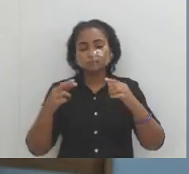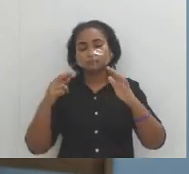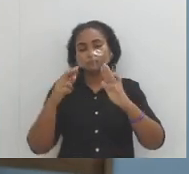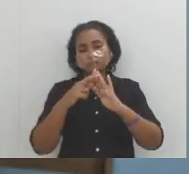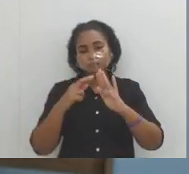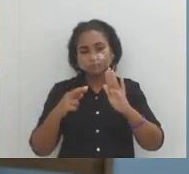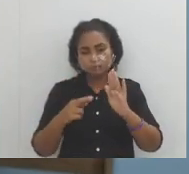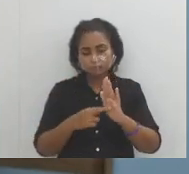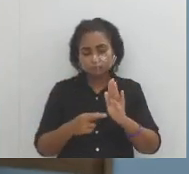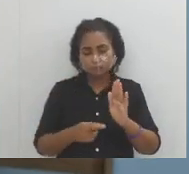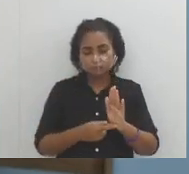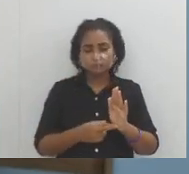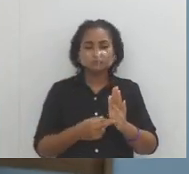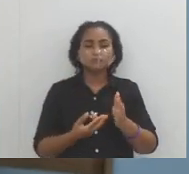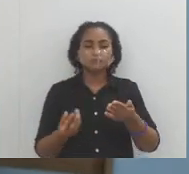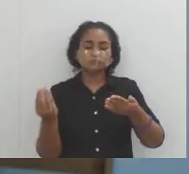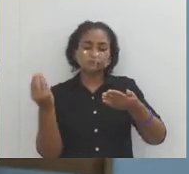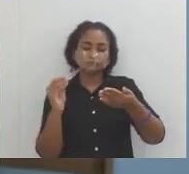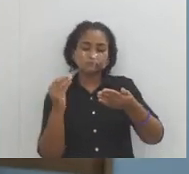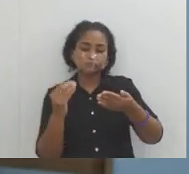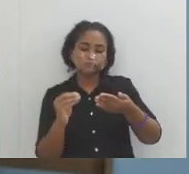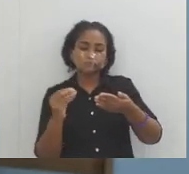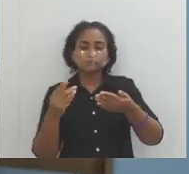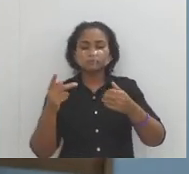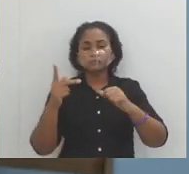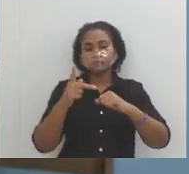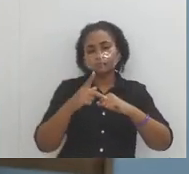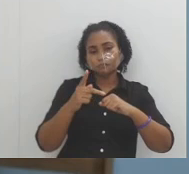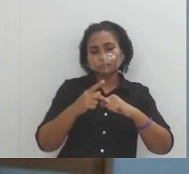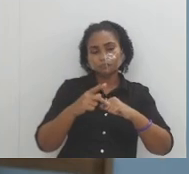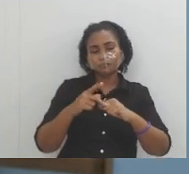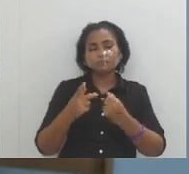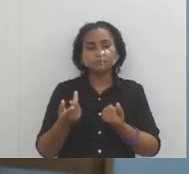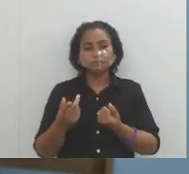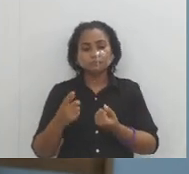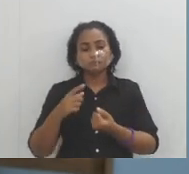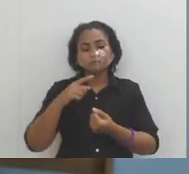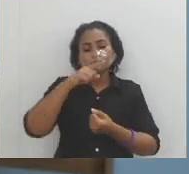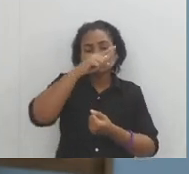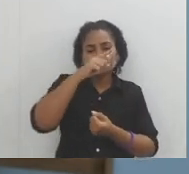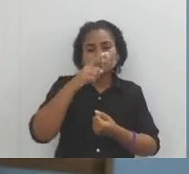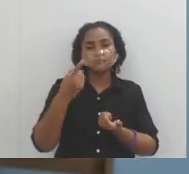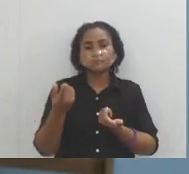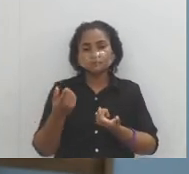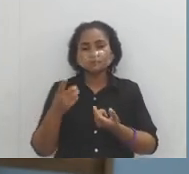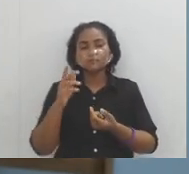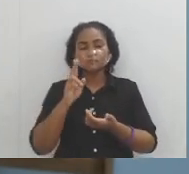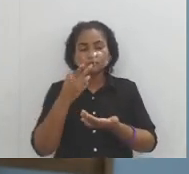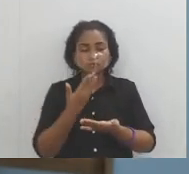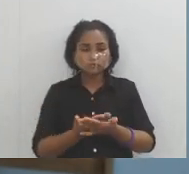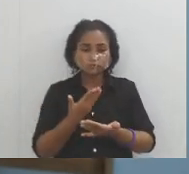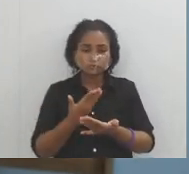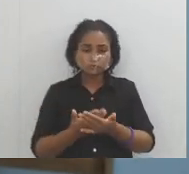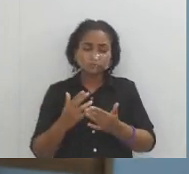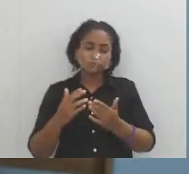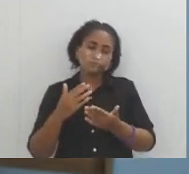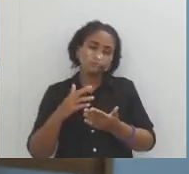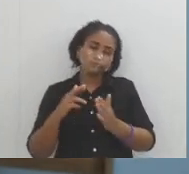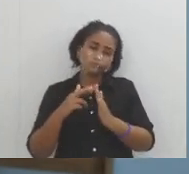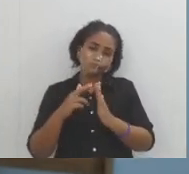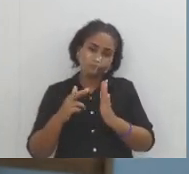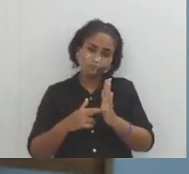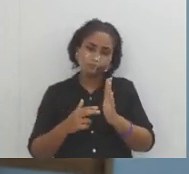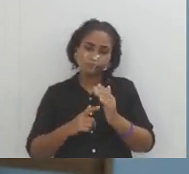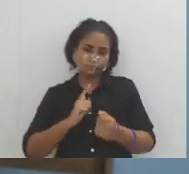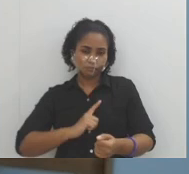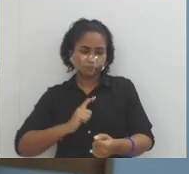regência, né? De colocação pronominal, de crase. Então, estudar essas normas gramaticais, como já